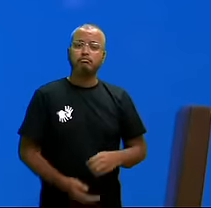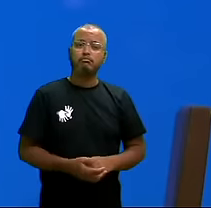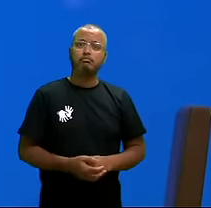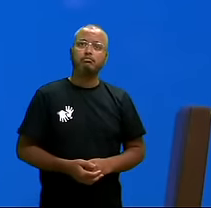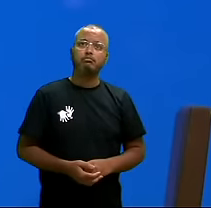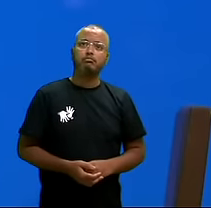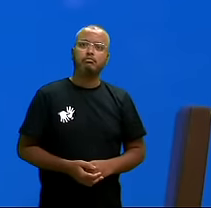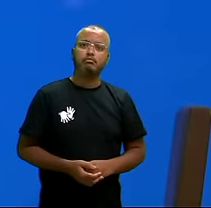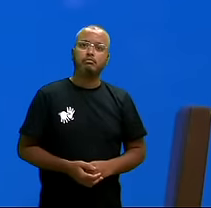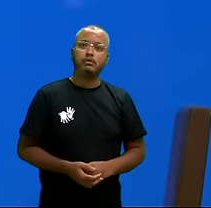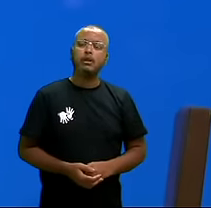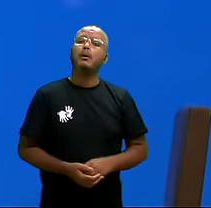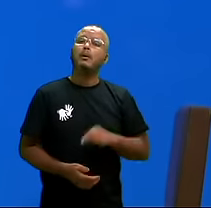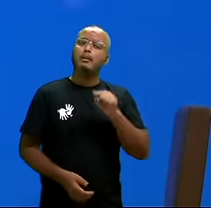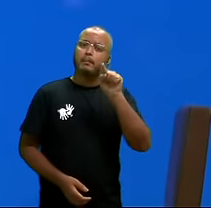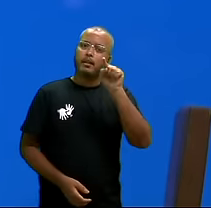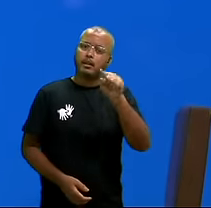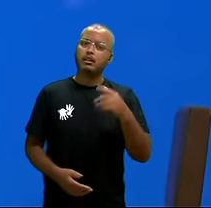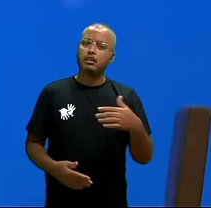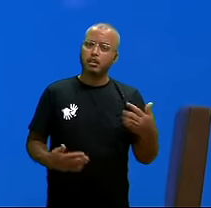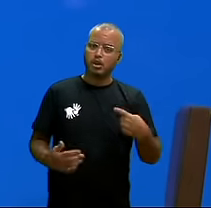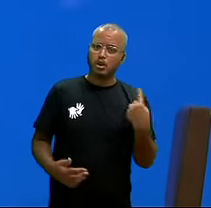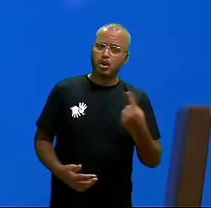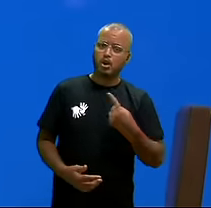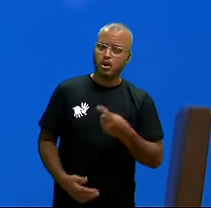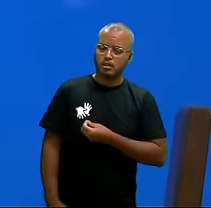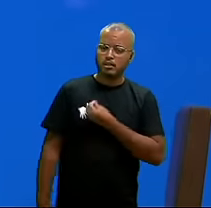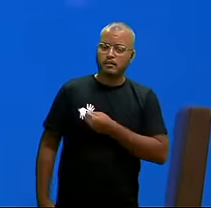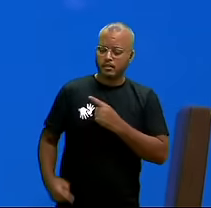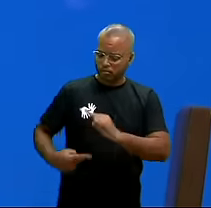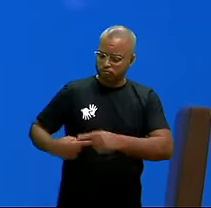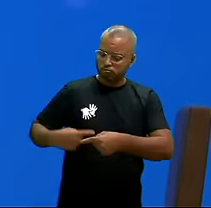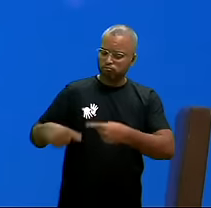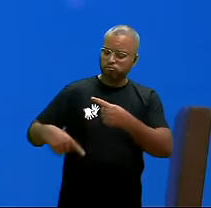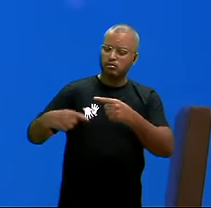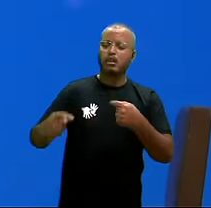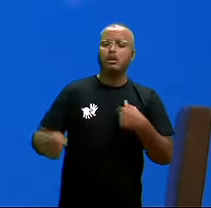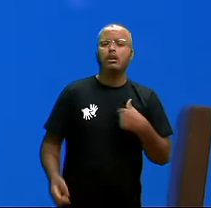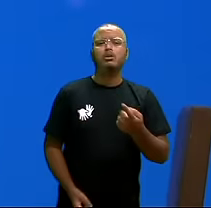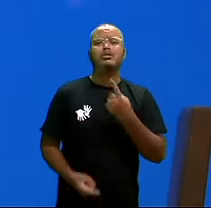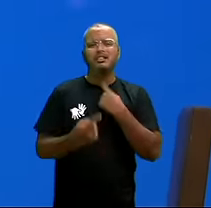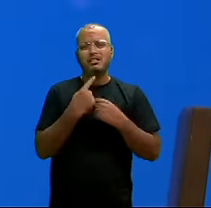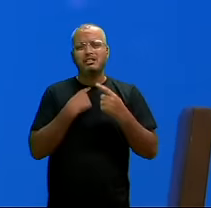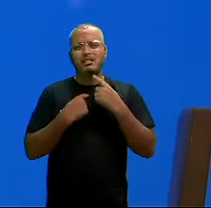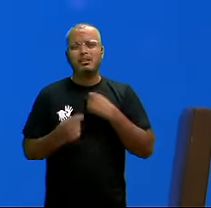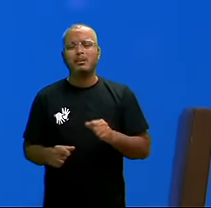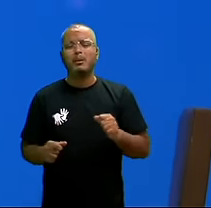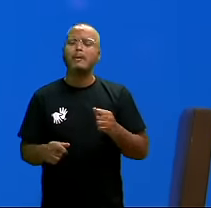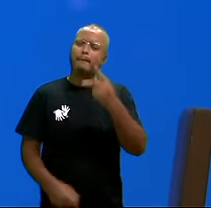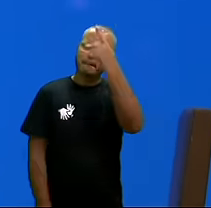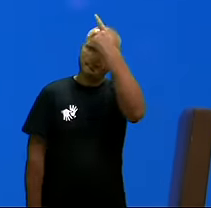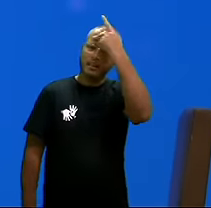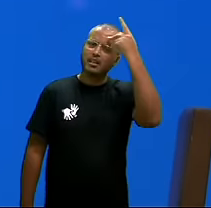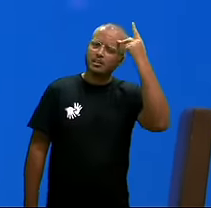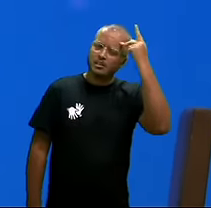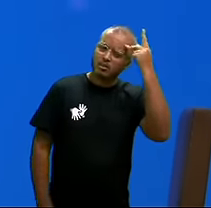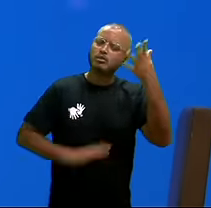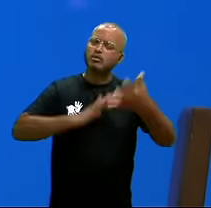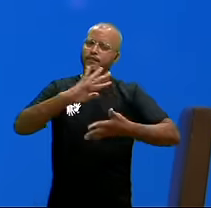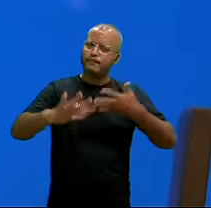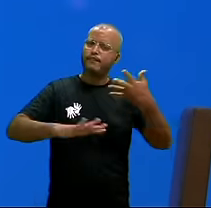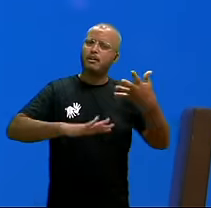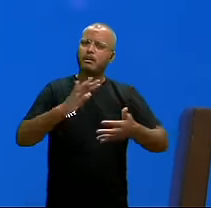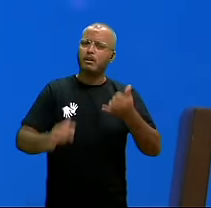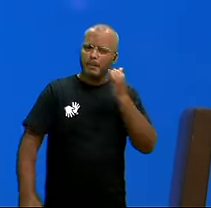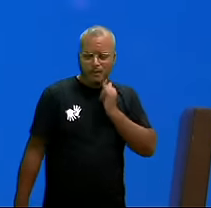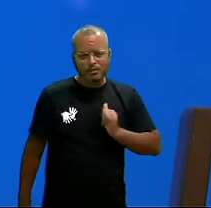Gente que fala, gente que profetiza. Quem está ouvindo o que eu estou falando? Vira para o teu vizinho e diga assim: não é o diabo que diz o que você vai fazer. Fala para ele: nem é o